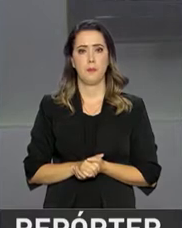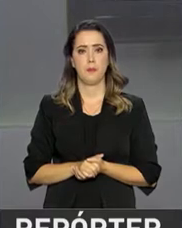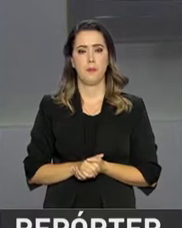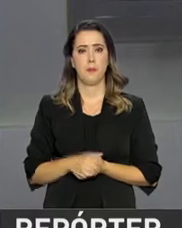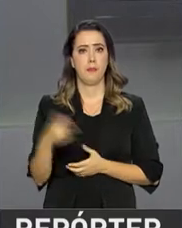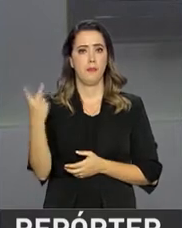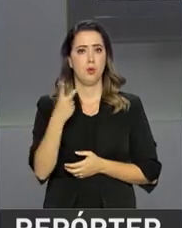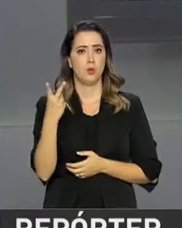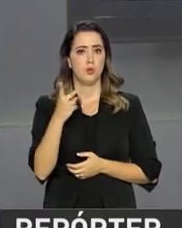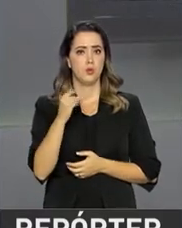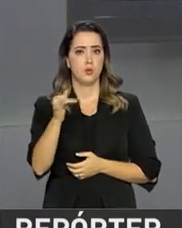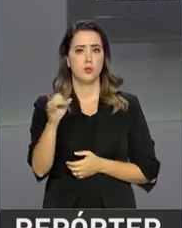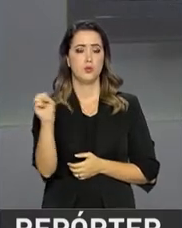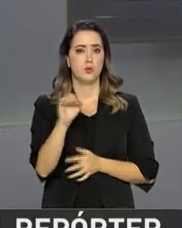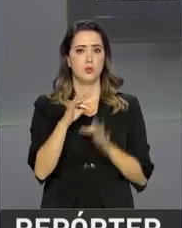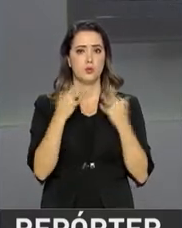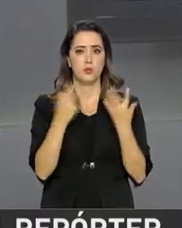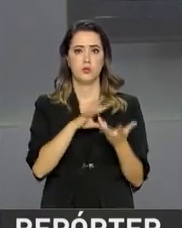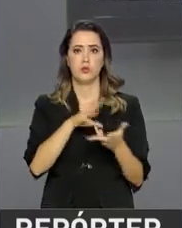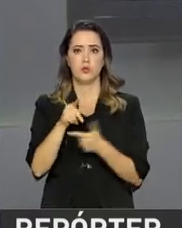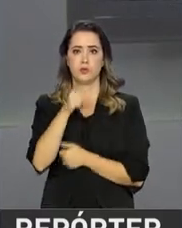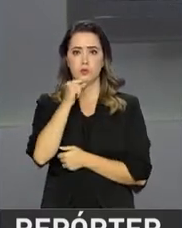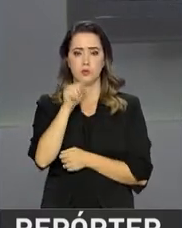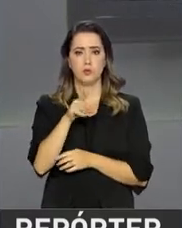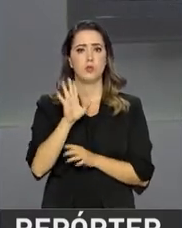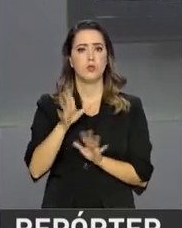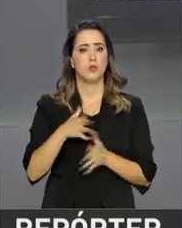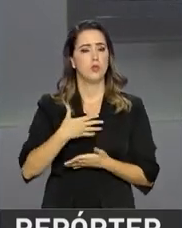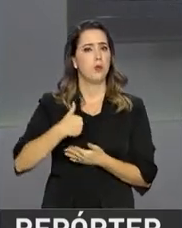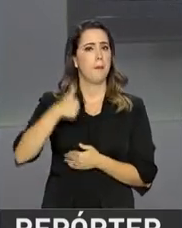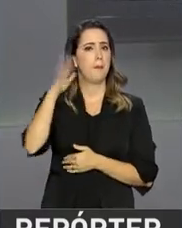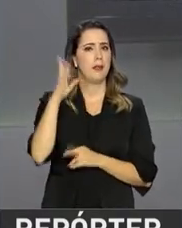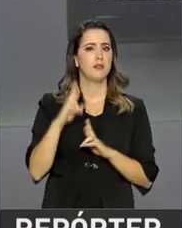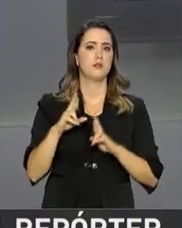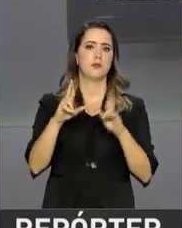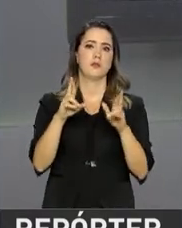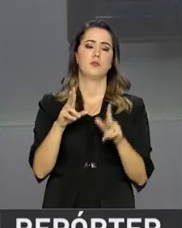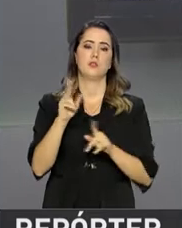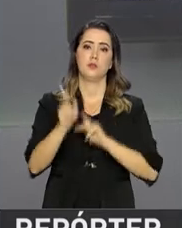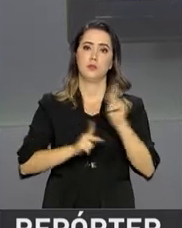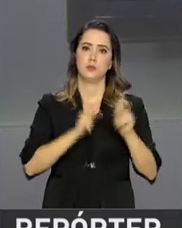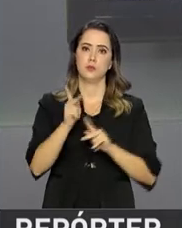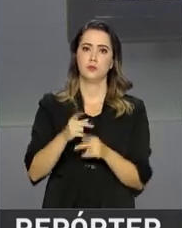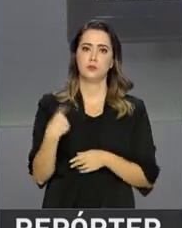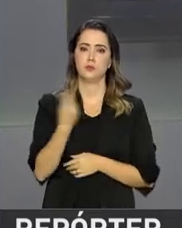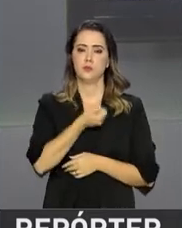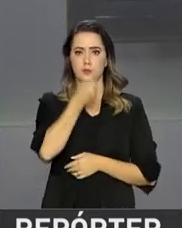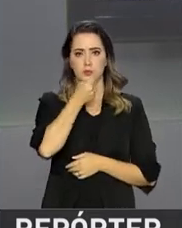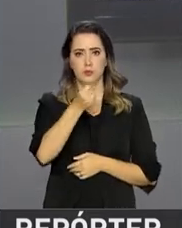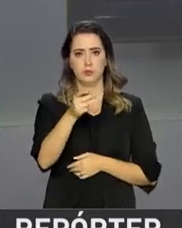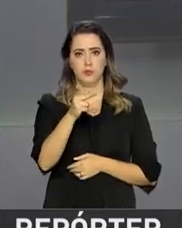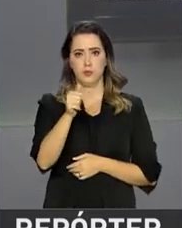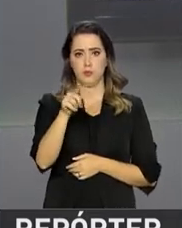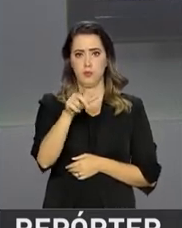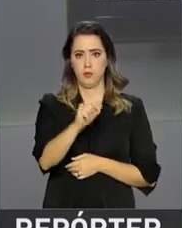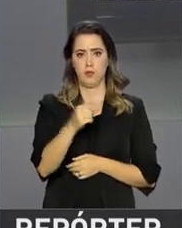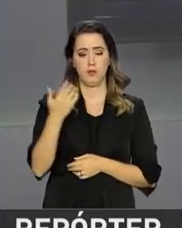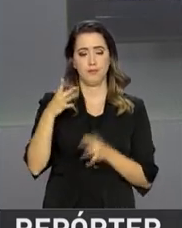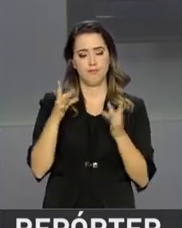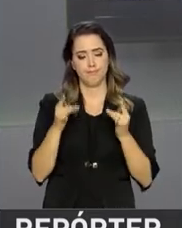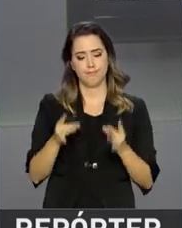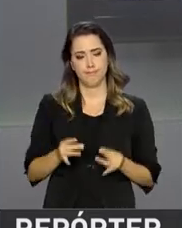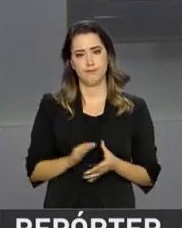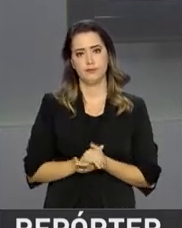O segundo dia do 8º Fórum Mundial da Água já superou a expectativa de público. A nossa repórter Carla Vattier tem